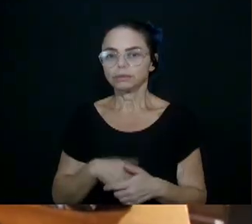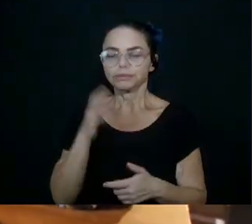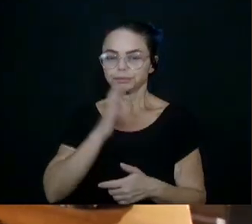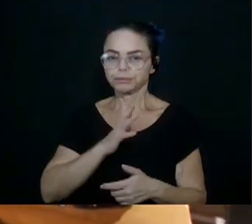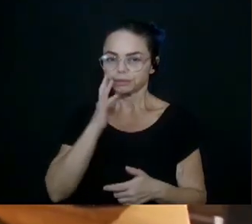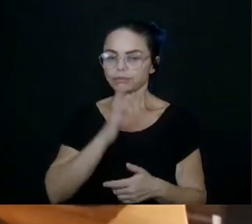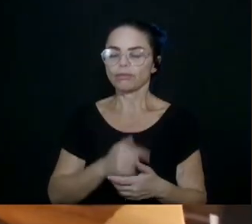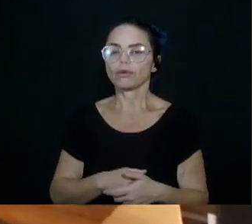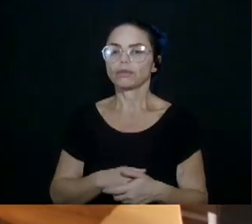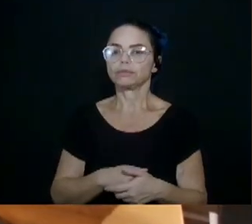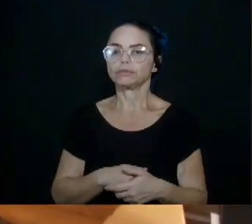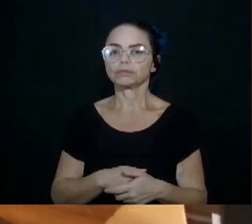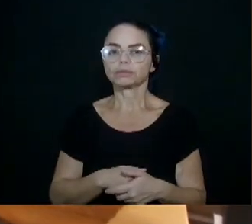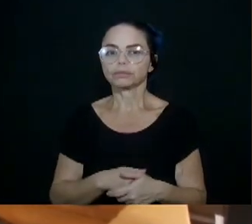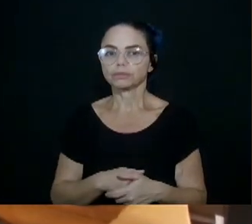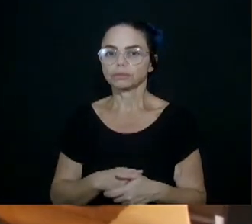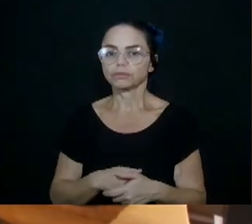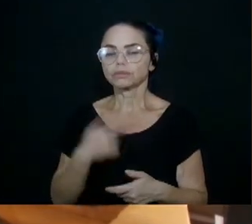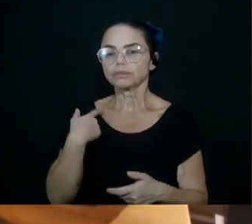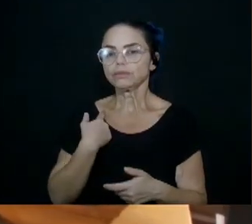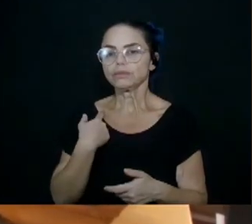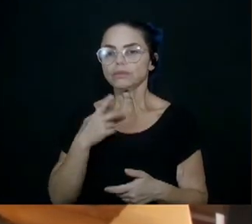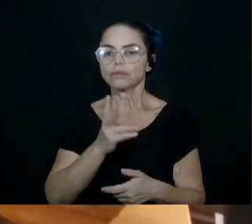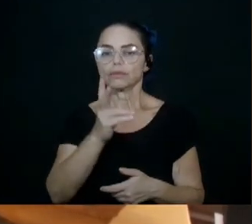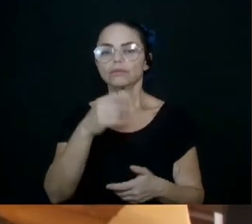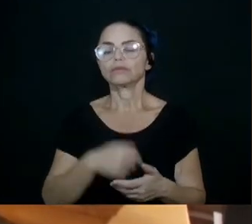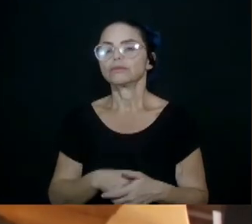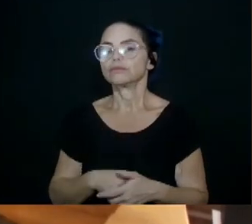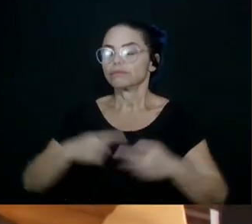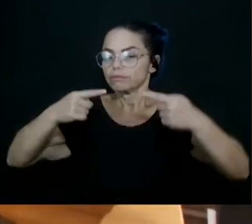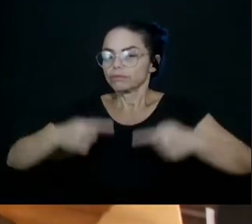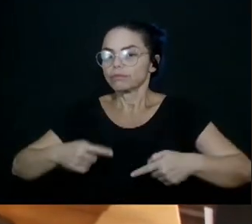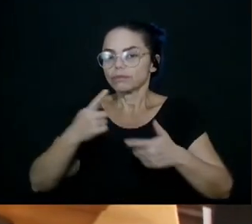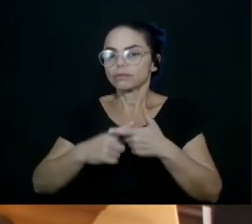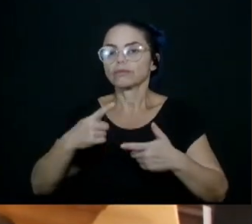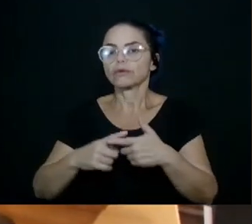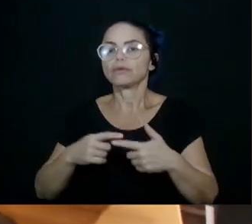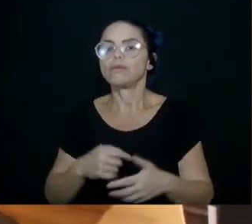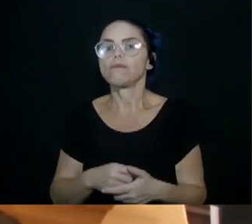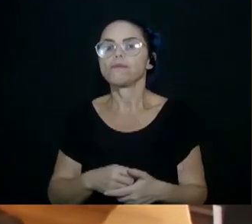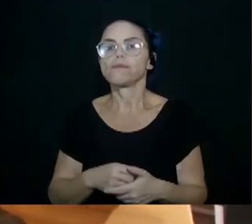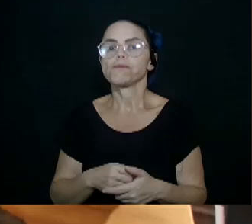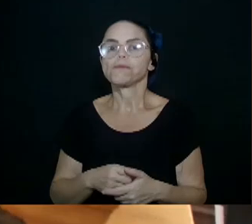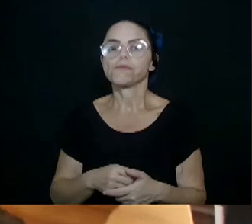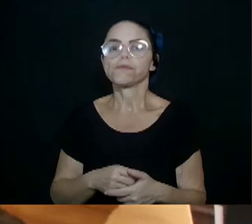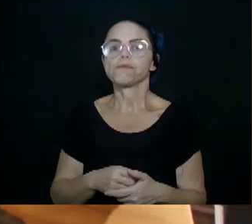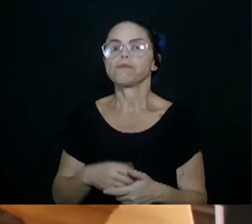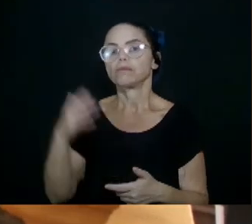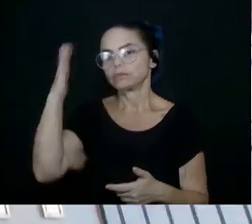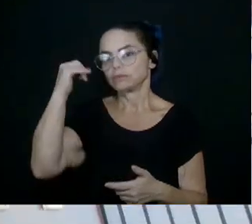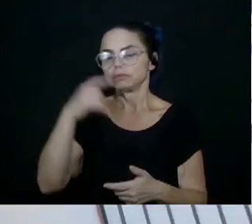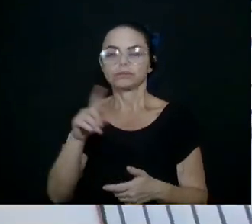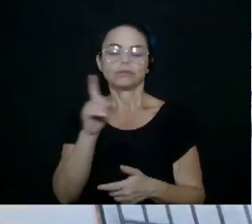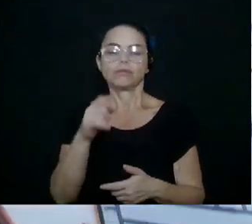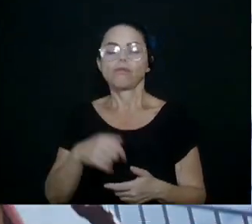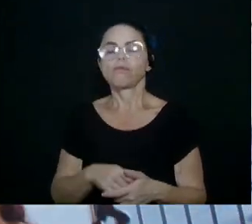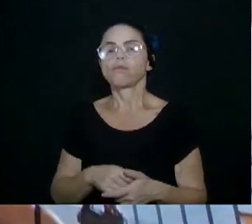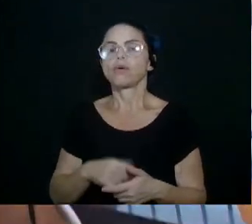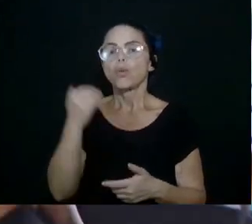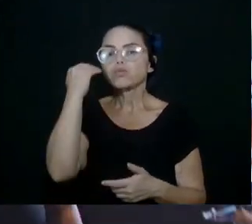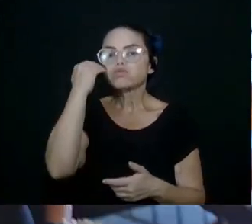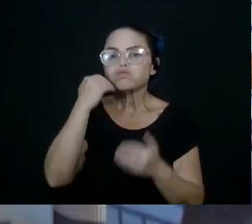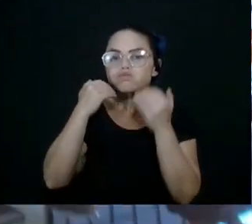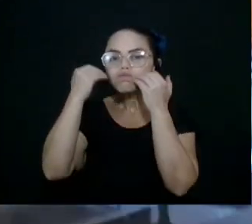intencional. Mas é sempre um grande desafio, porque a gente sabe, não só no ramo de barbearia, mas eu acho